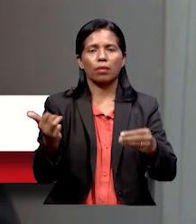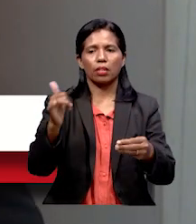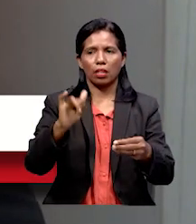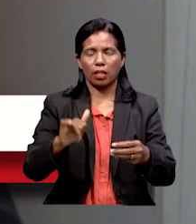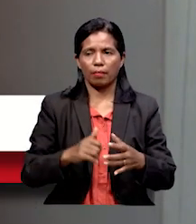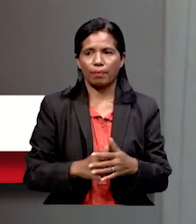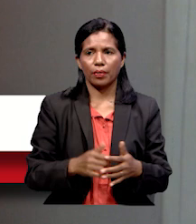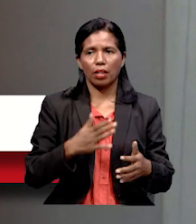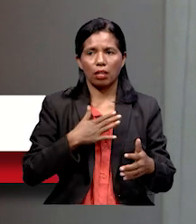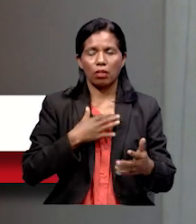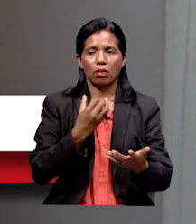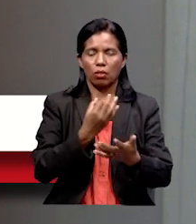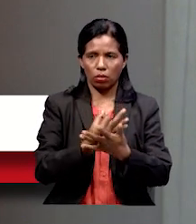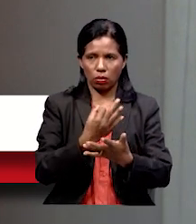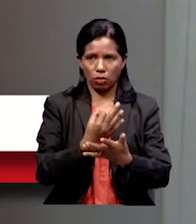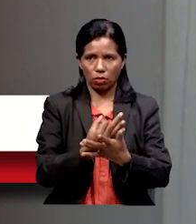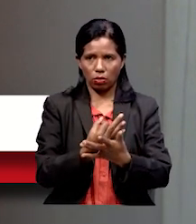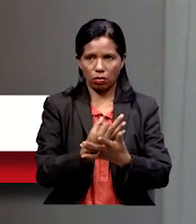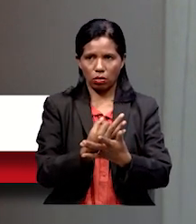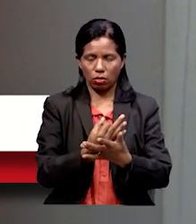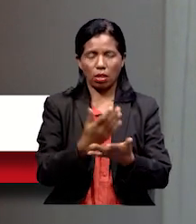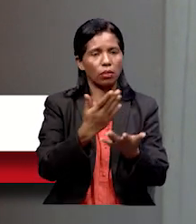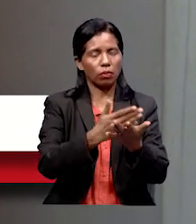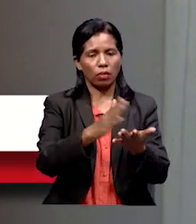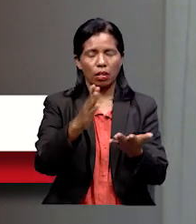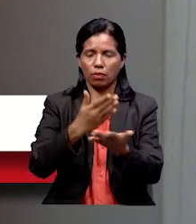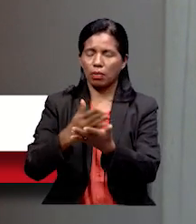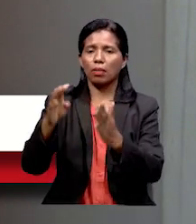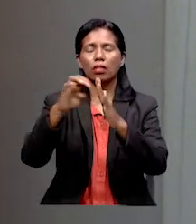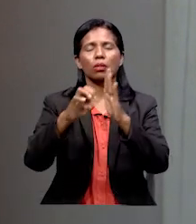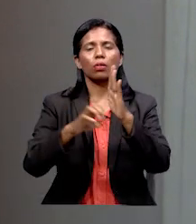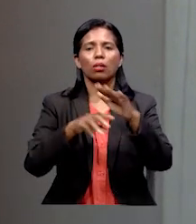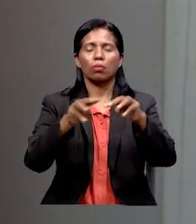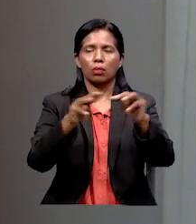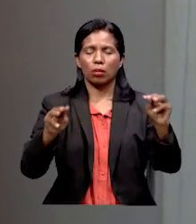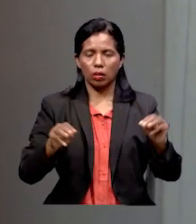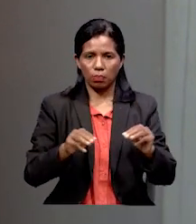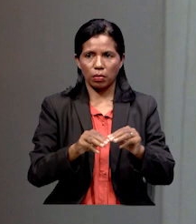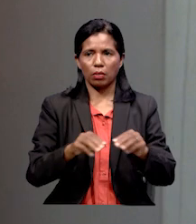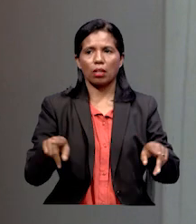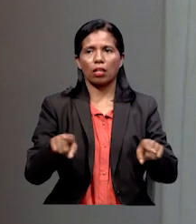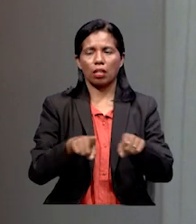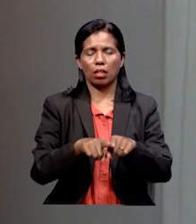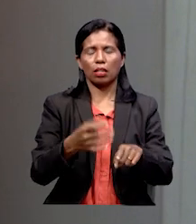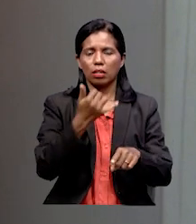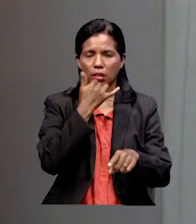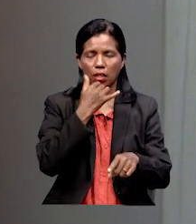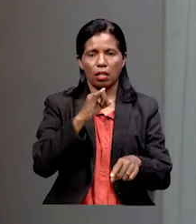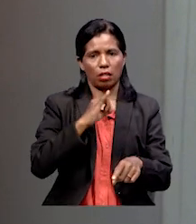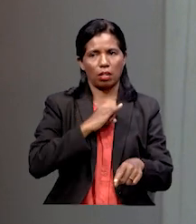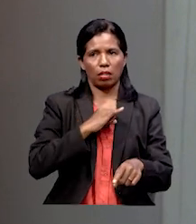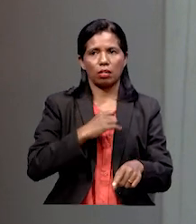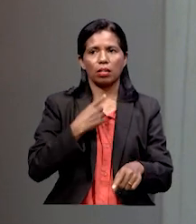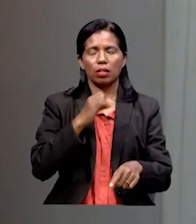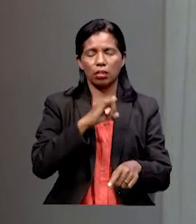ida be dian orçamento ne atau faheba struktura munisipio inkluli idane mo sai kulpa ni ne maka sira tu desar